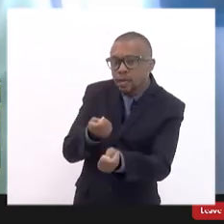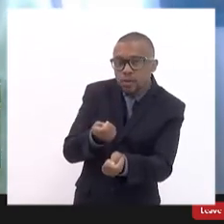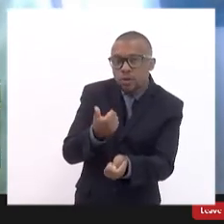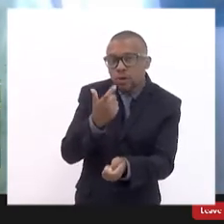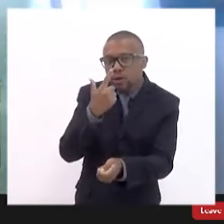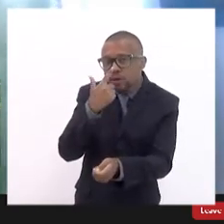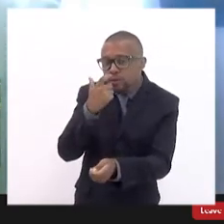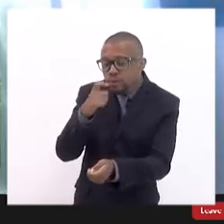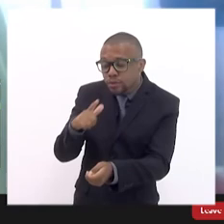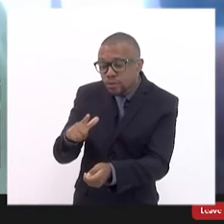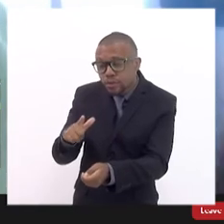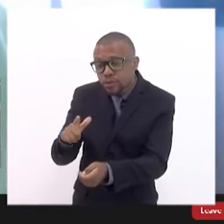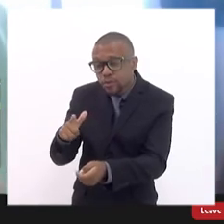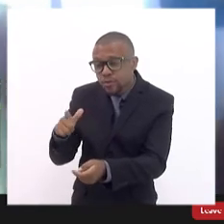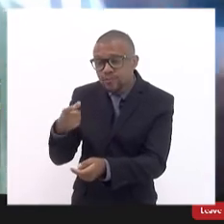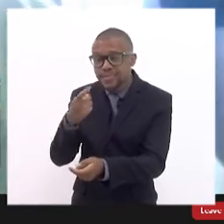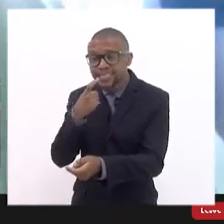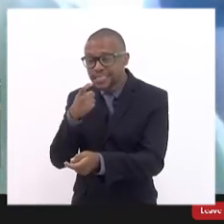as leis.